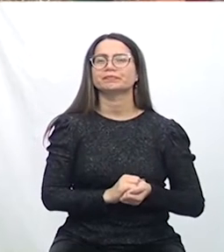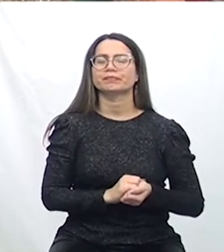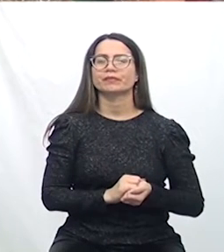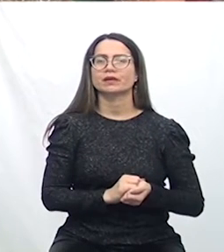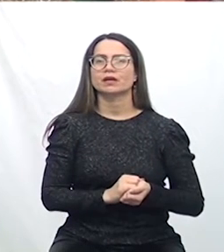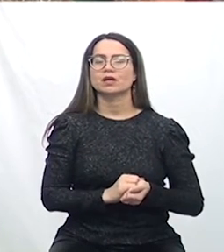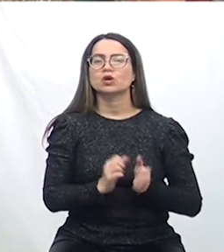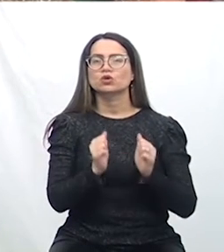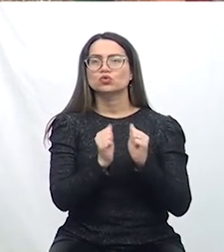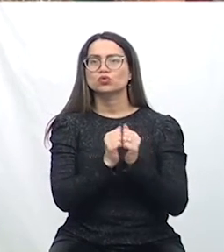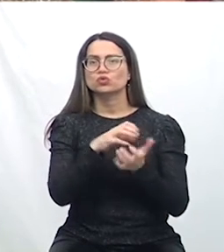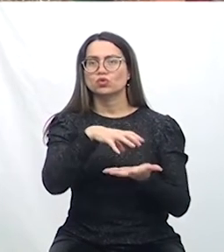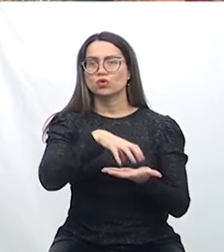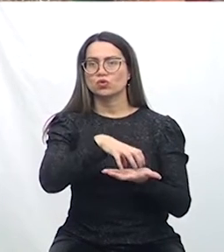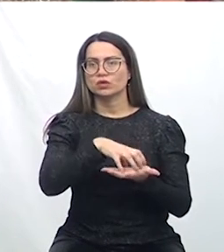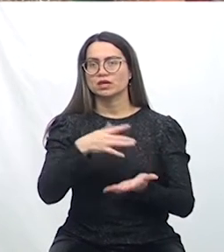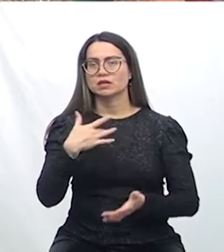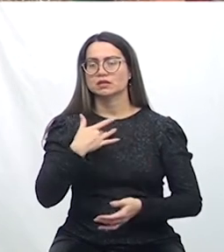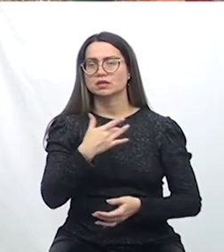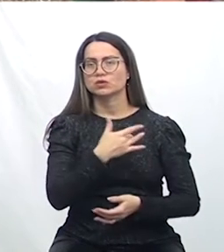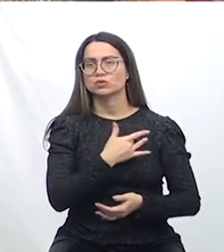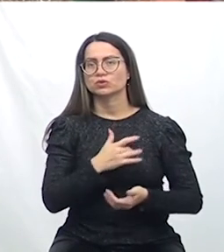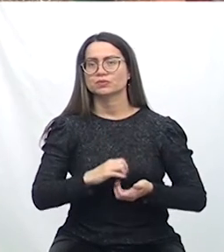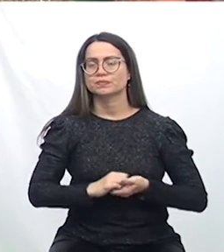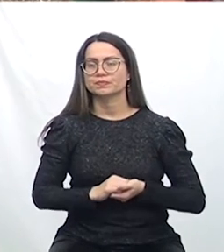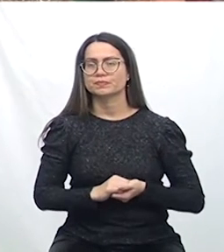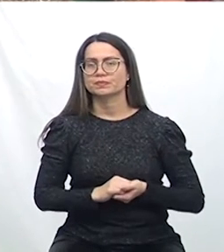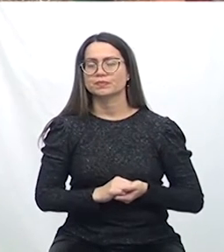de saúde. Uma outra...